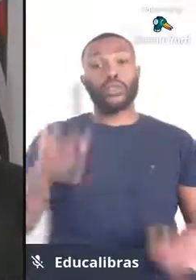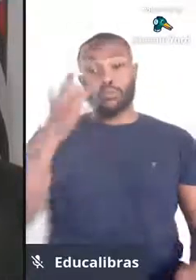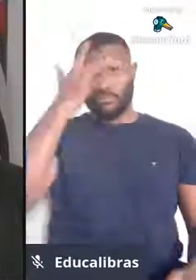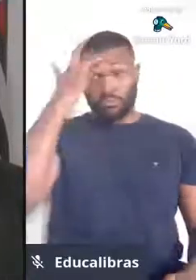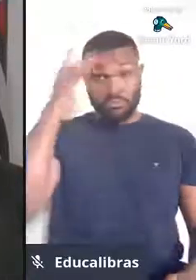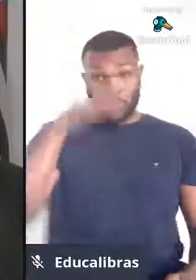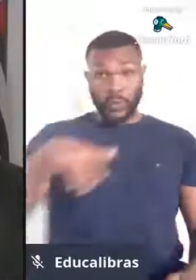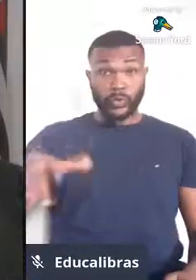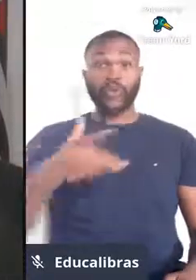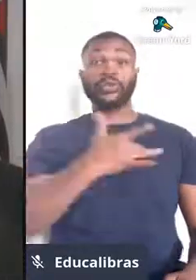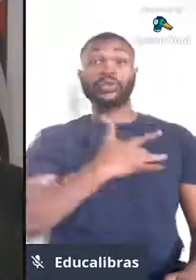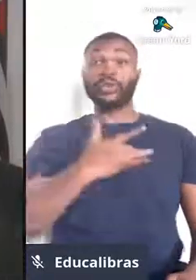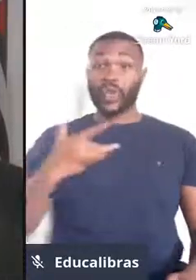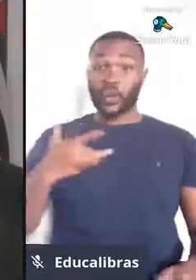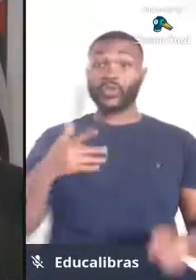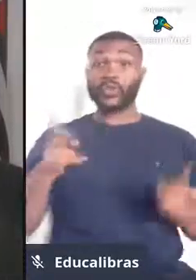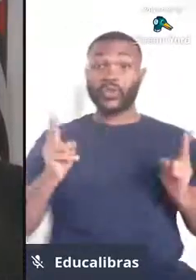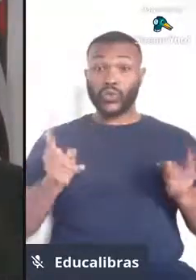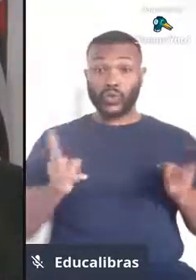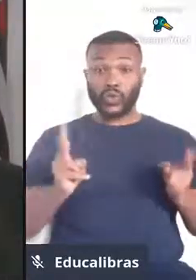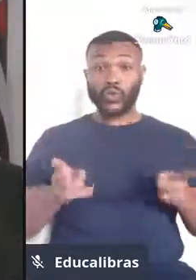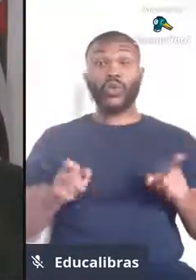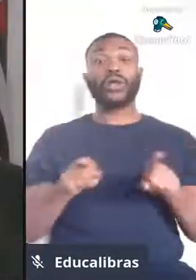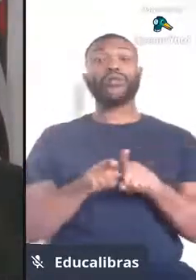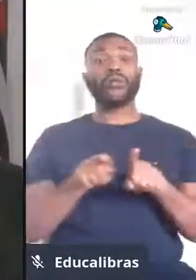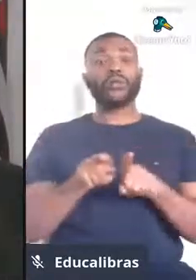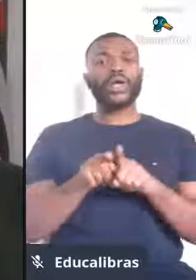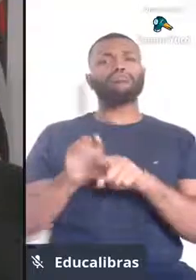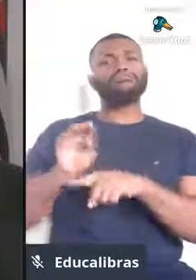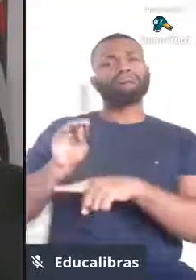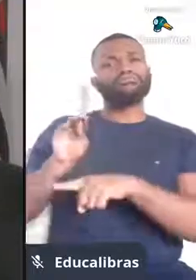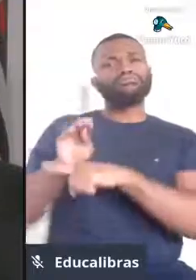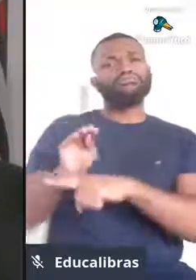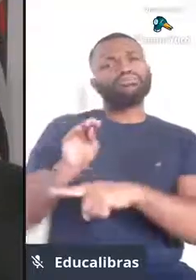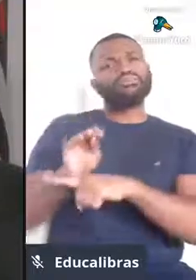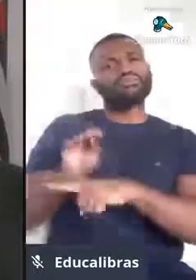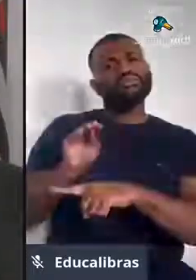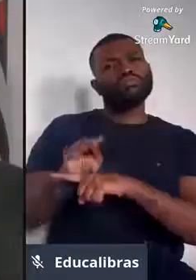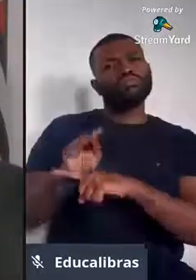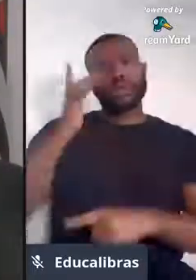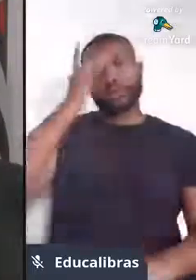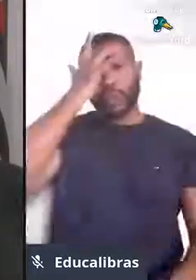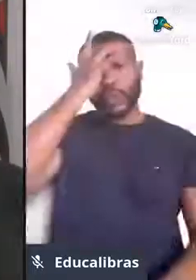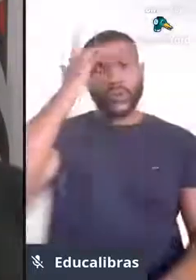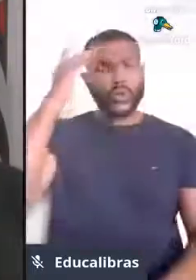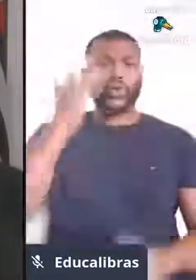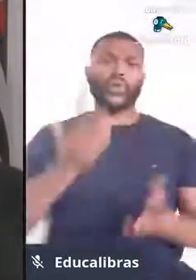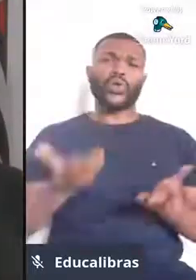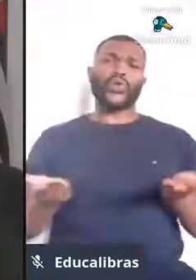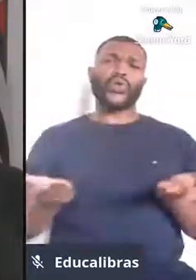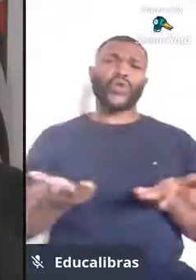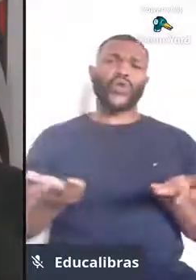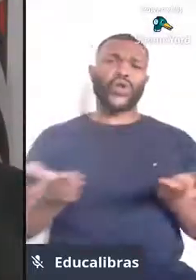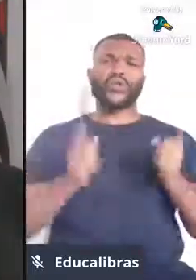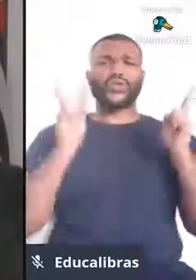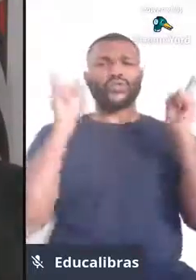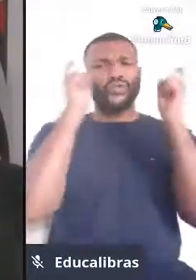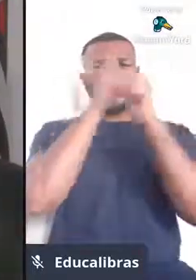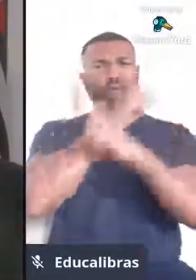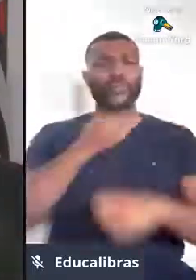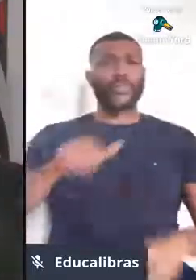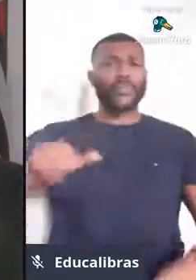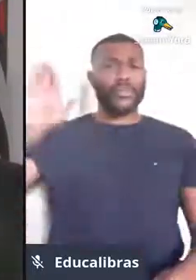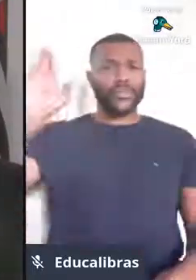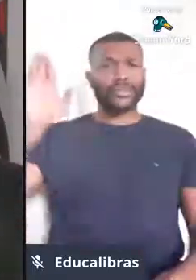e garantindo essa rede de sustentação para aquelas pessoas que estão passando por um nível de dificuldade maior, né?